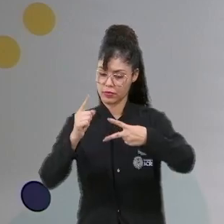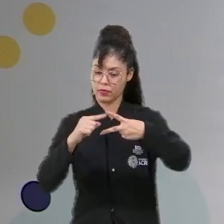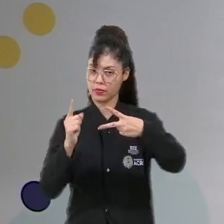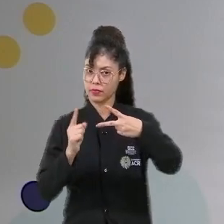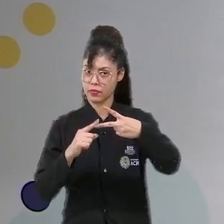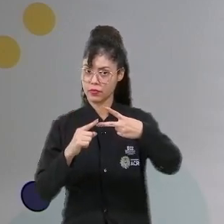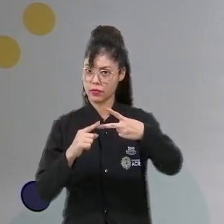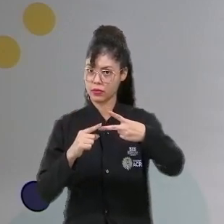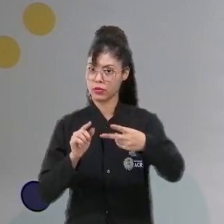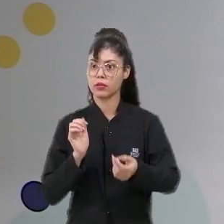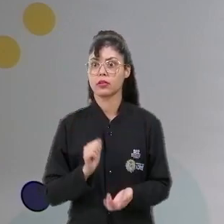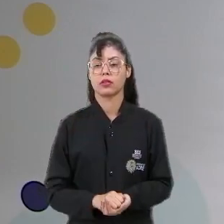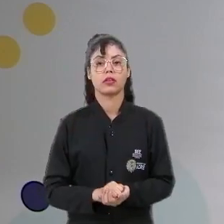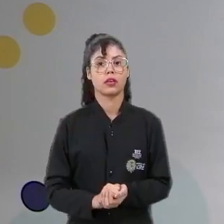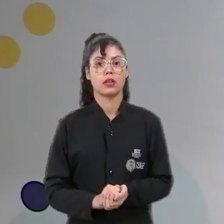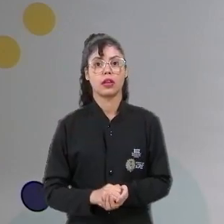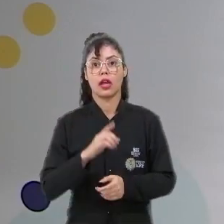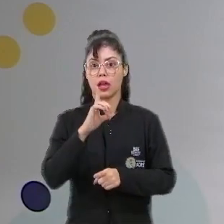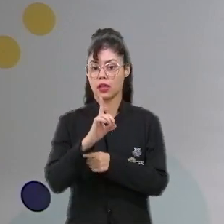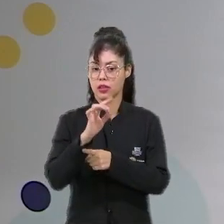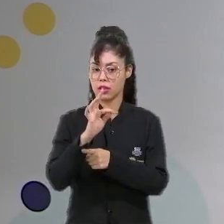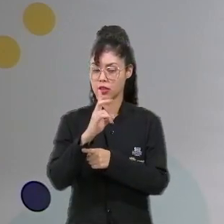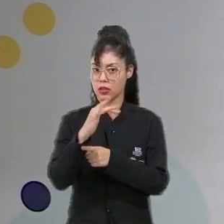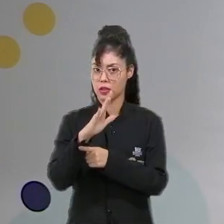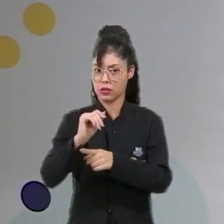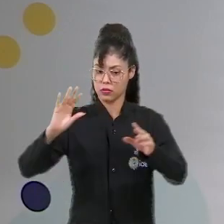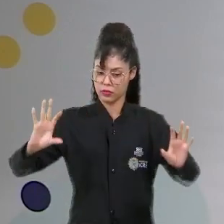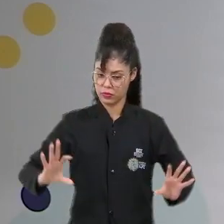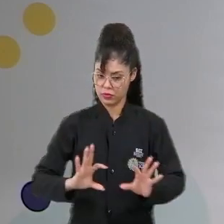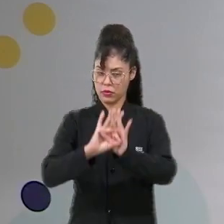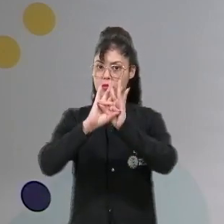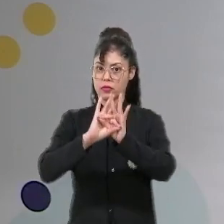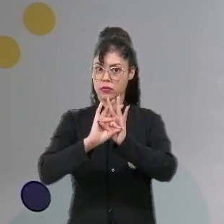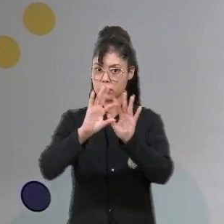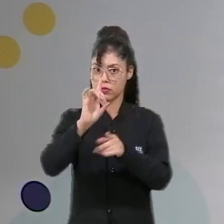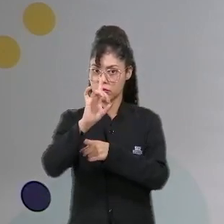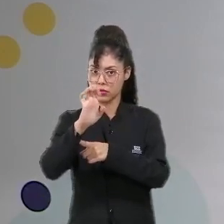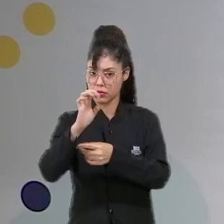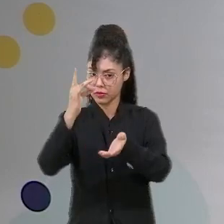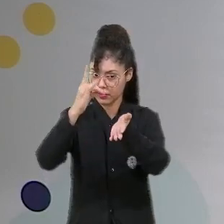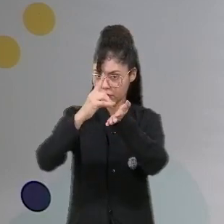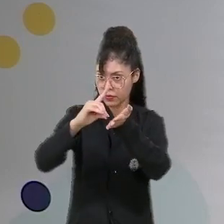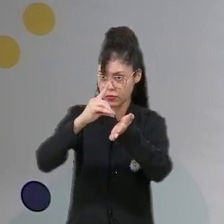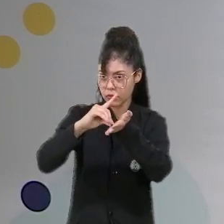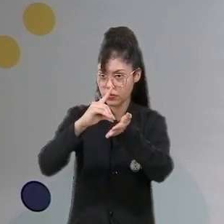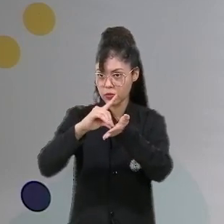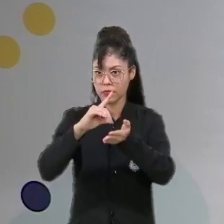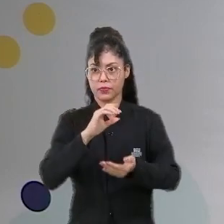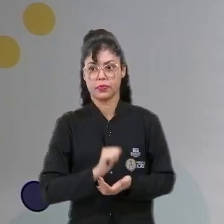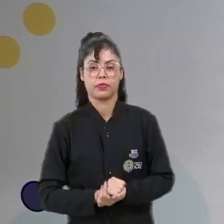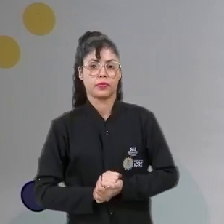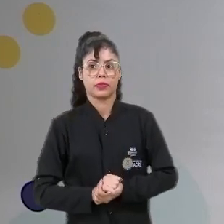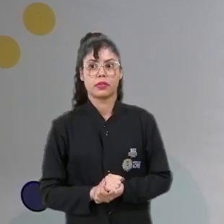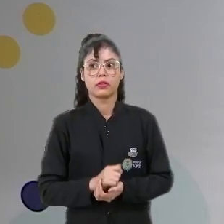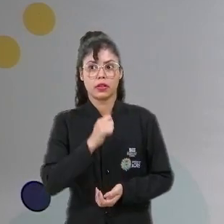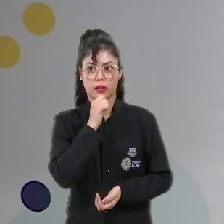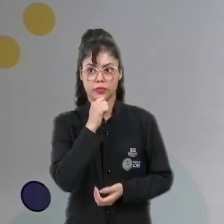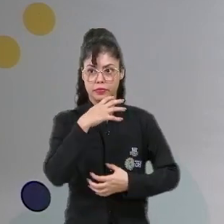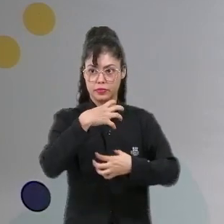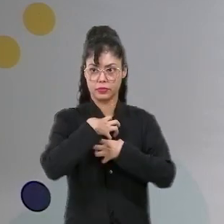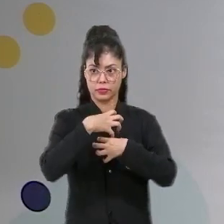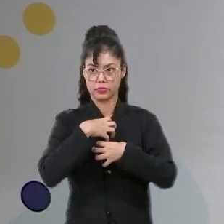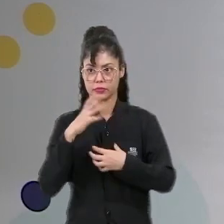é a denotação, associo de dicionário, denotação,